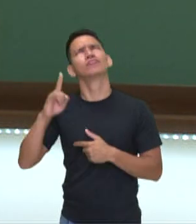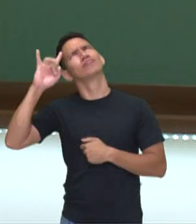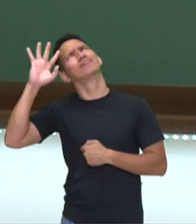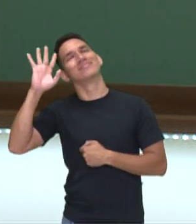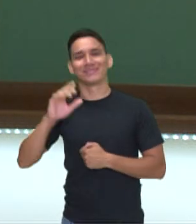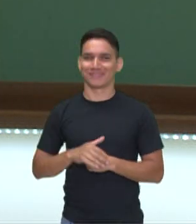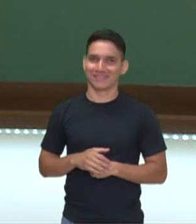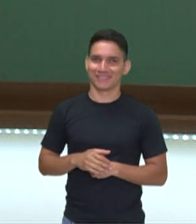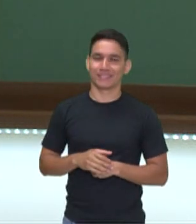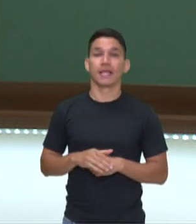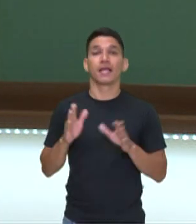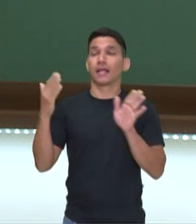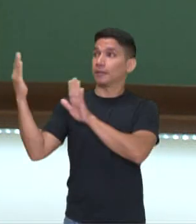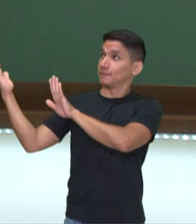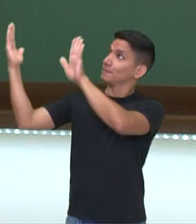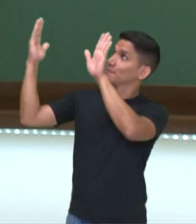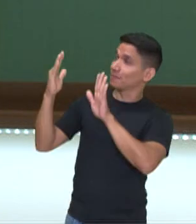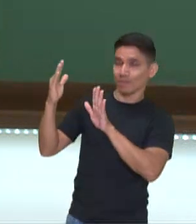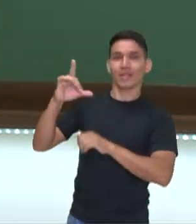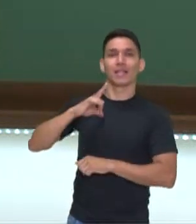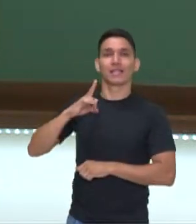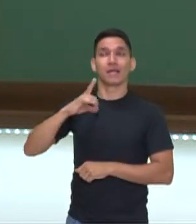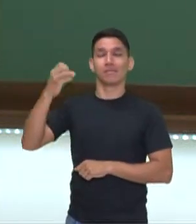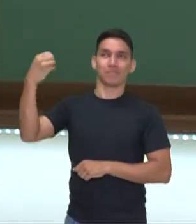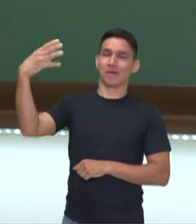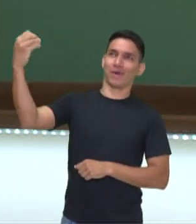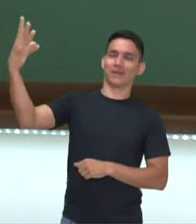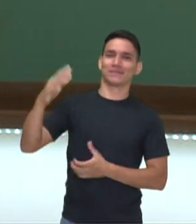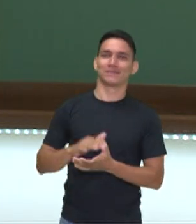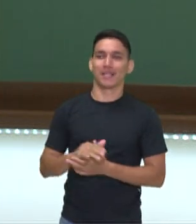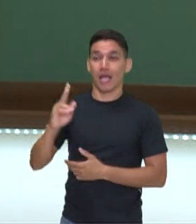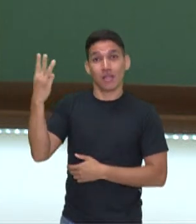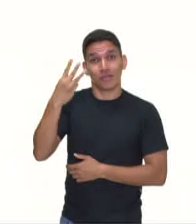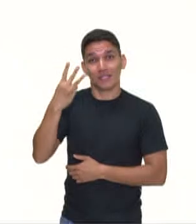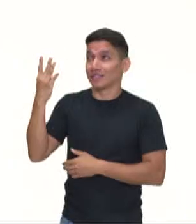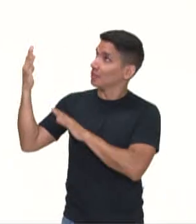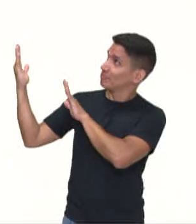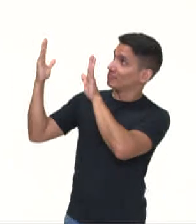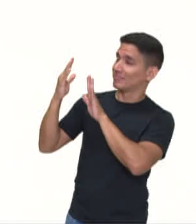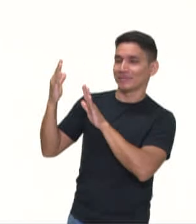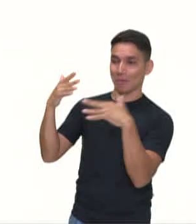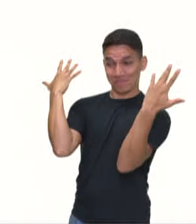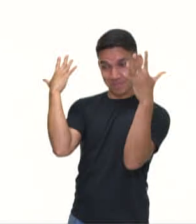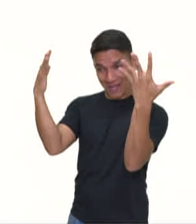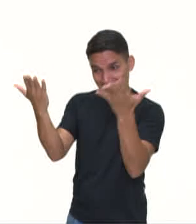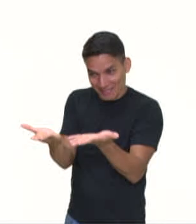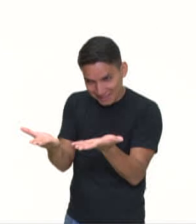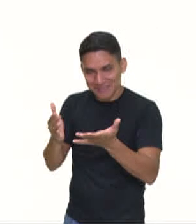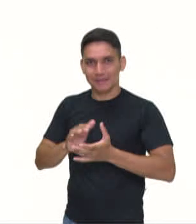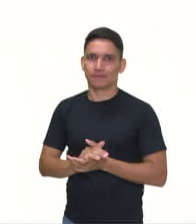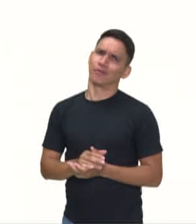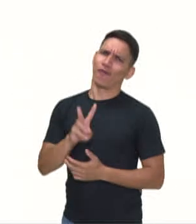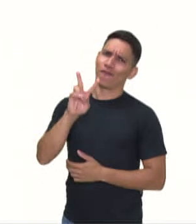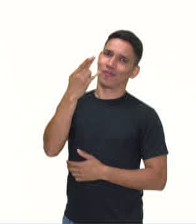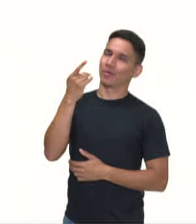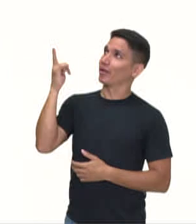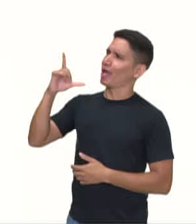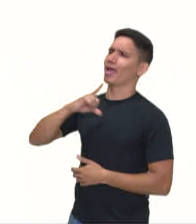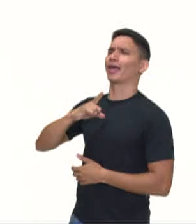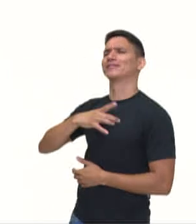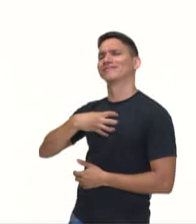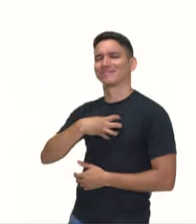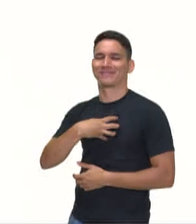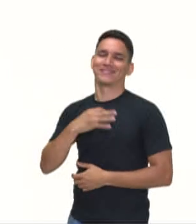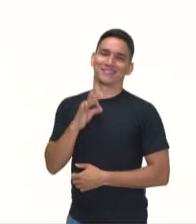no segundo quadrinho tem a campainha, no terceiro, parabéns, Garfield. Viu? Eu estava certo. A nossa